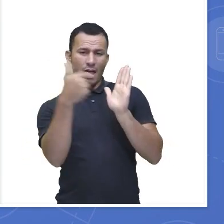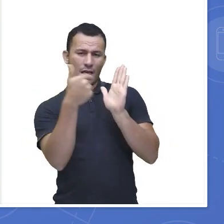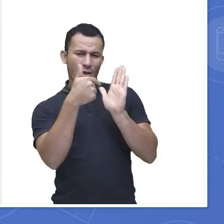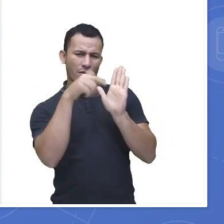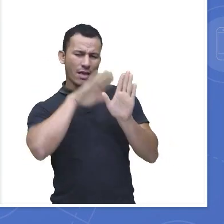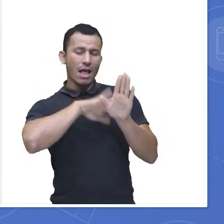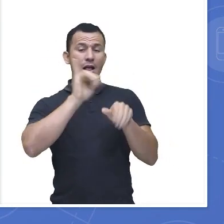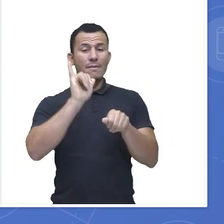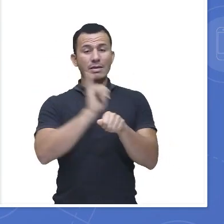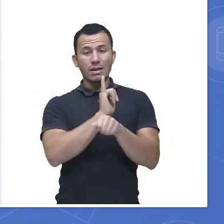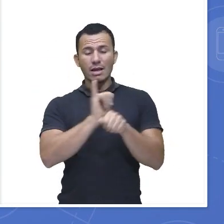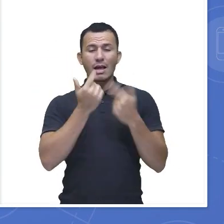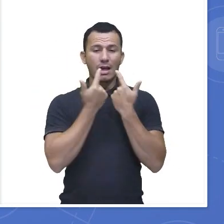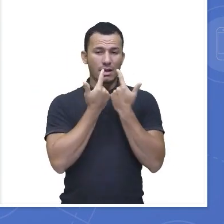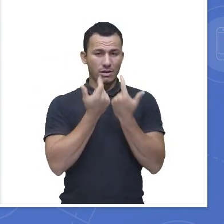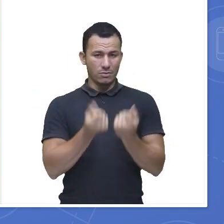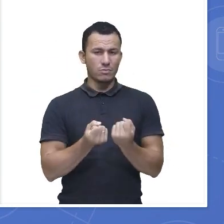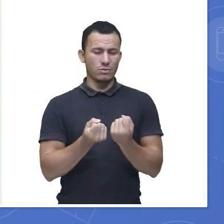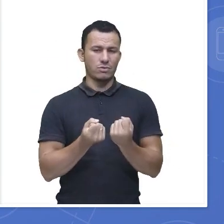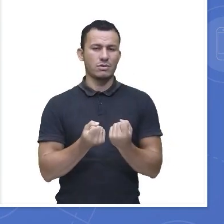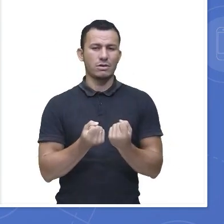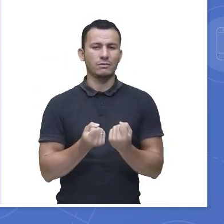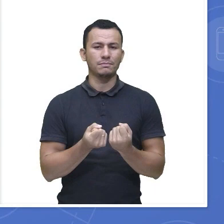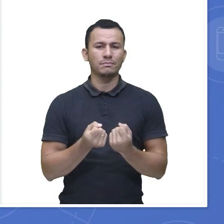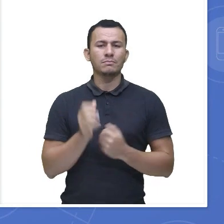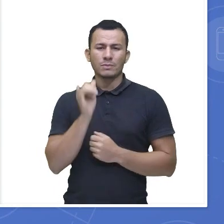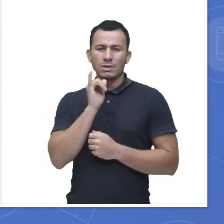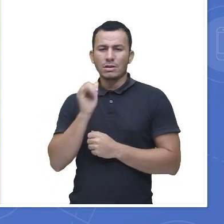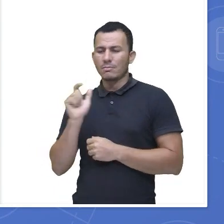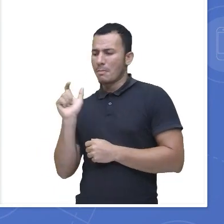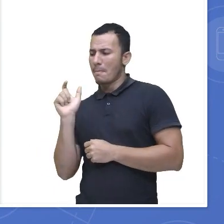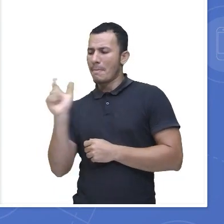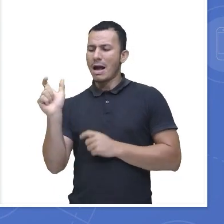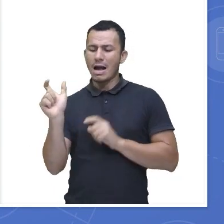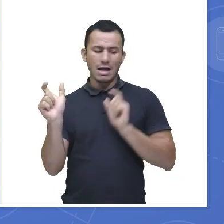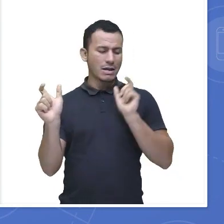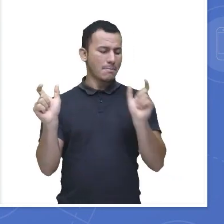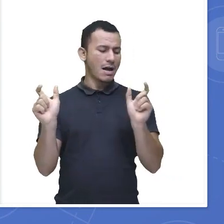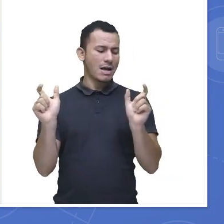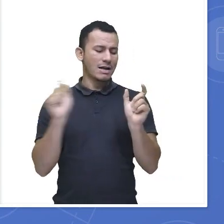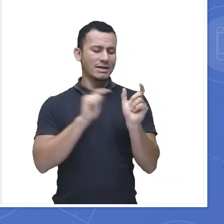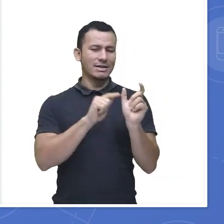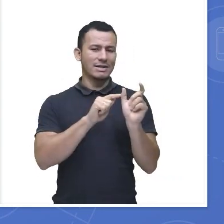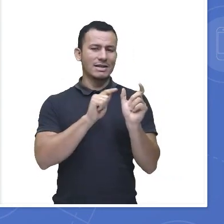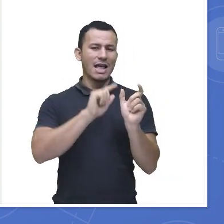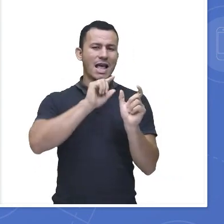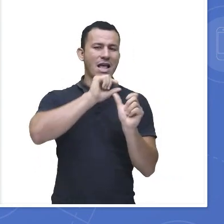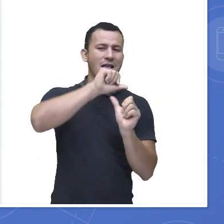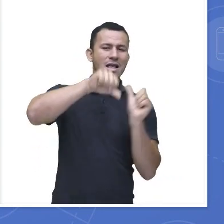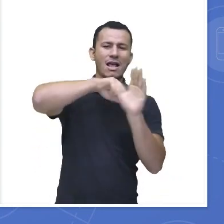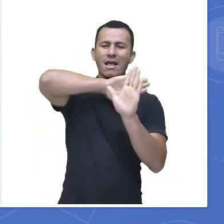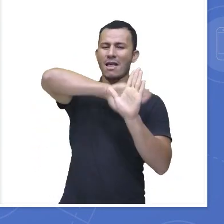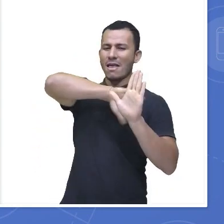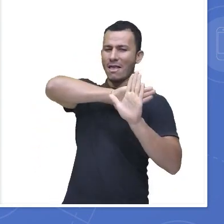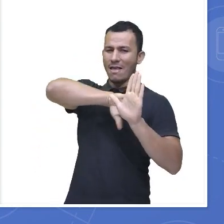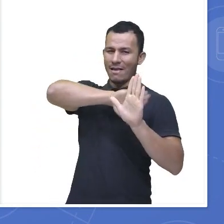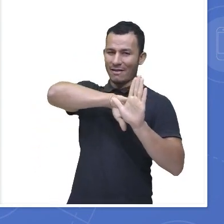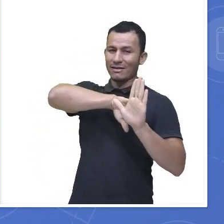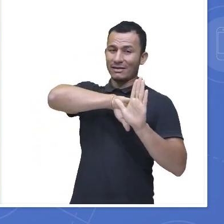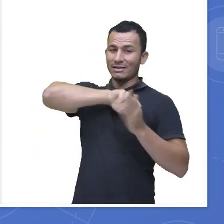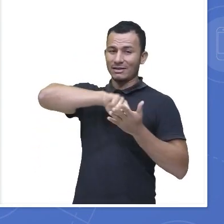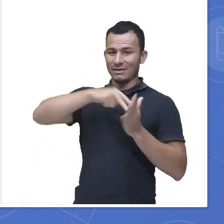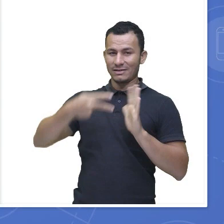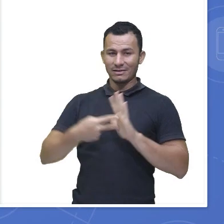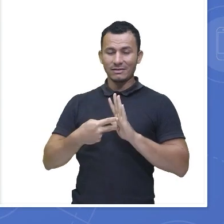recurso linguístico que você diz exatamente o contrário do que realmente você está querendo, pensando em dizer.